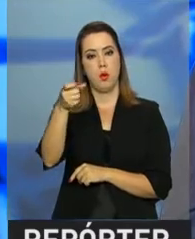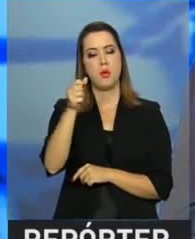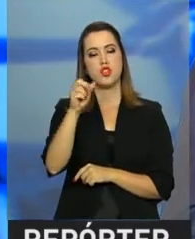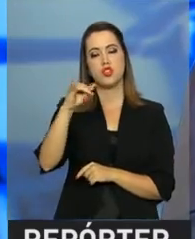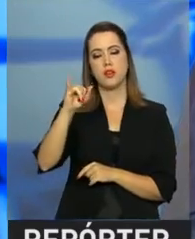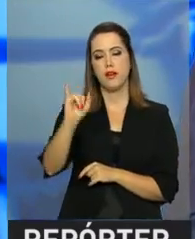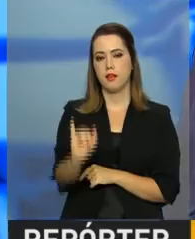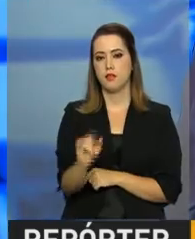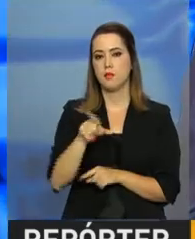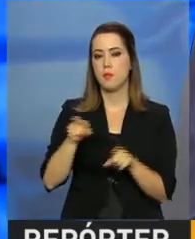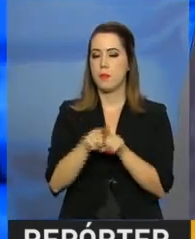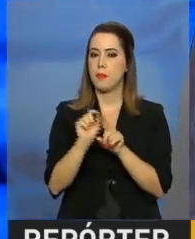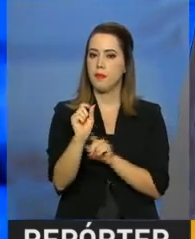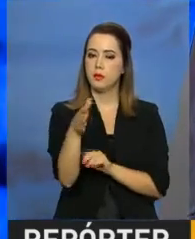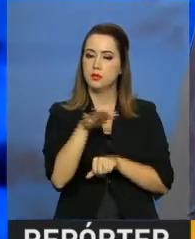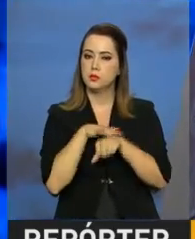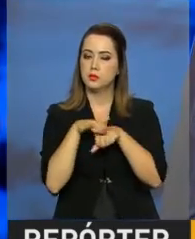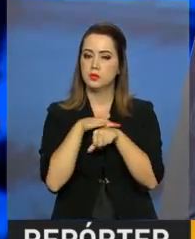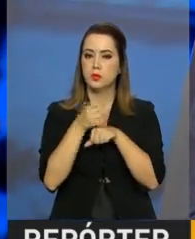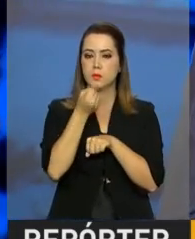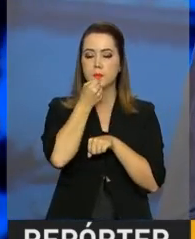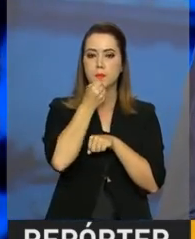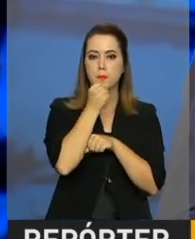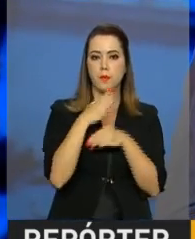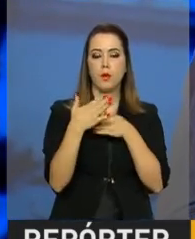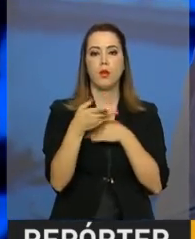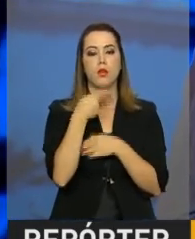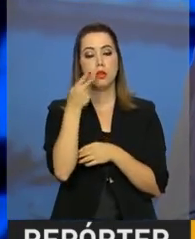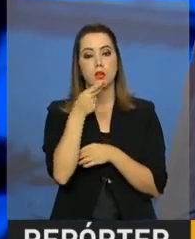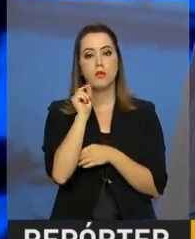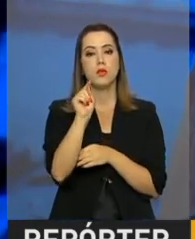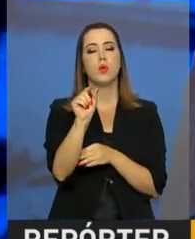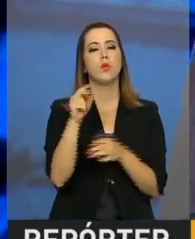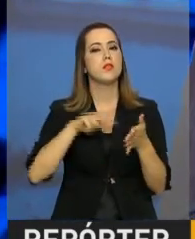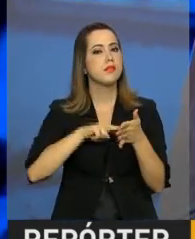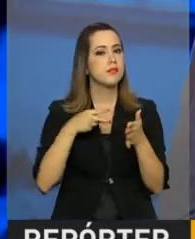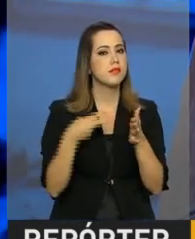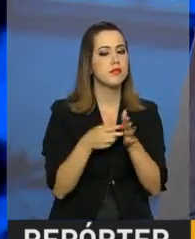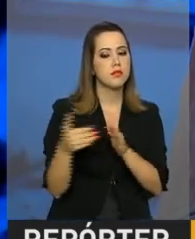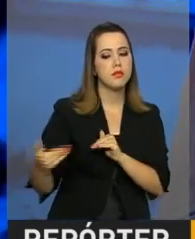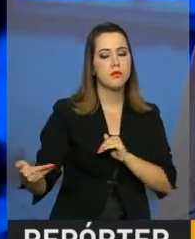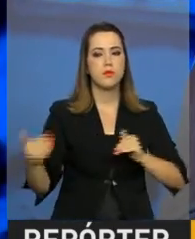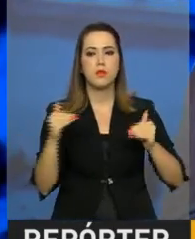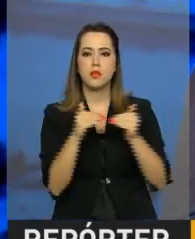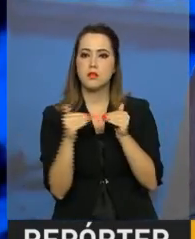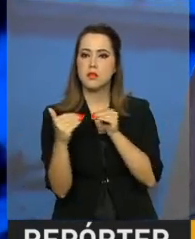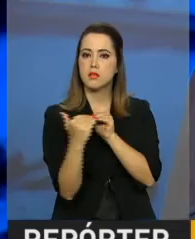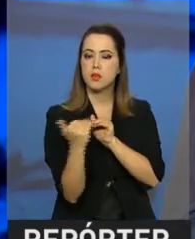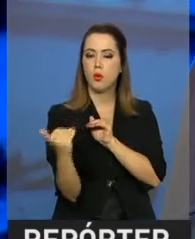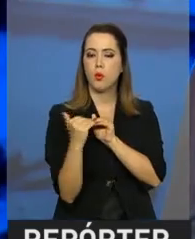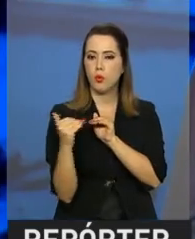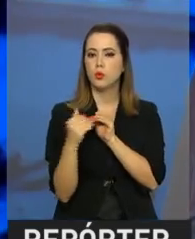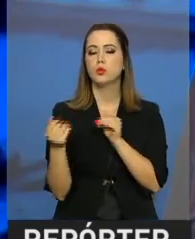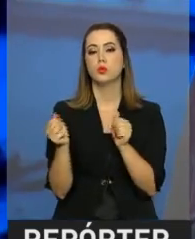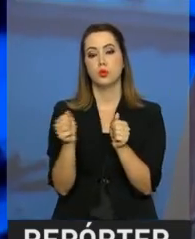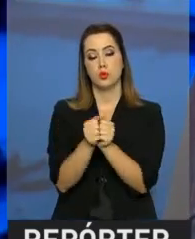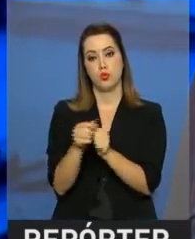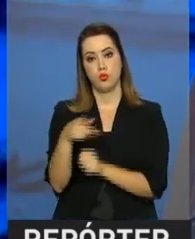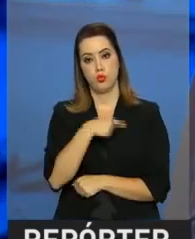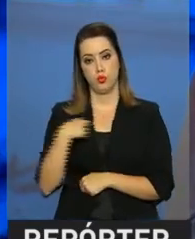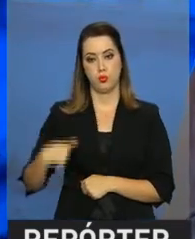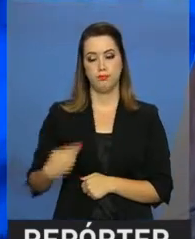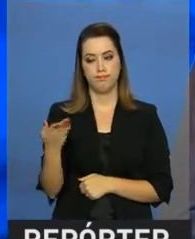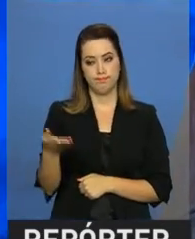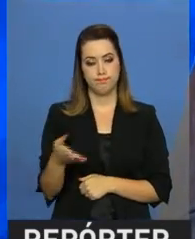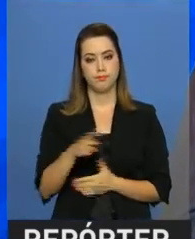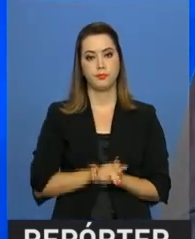Temer também conversou com os jornalistas e falou sobre o que representam os acordos fechados entre Brasil e China. Durante esse